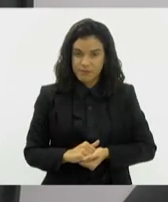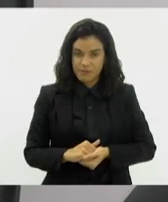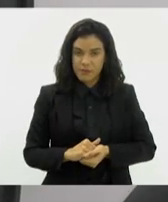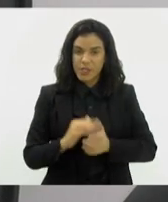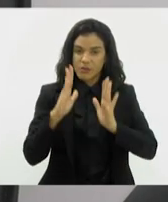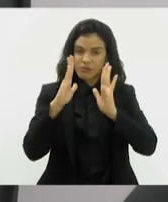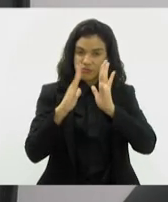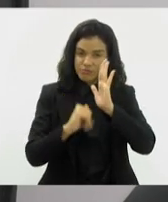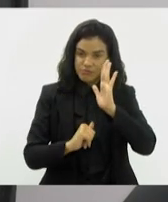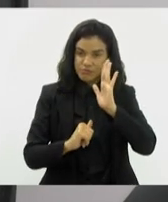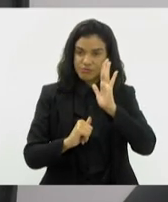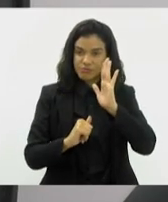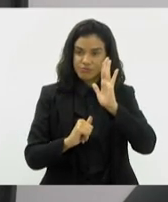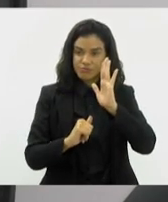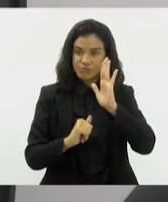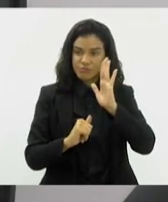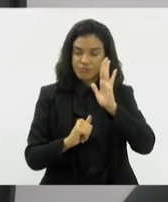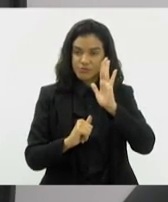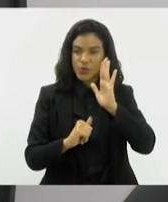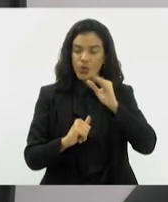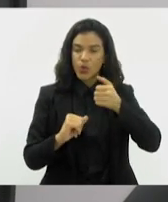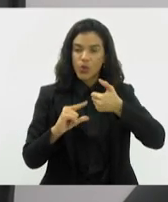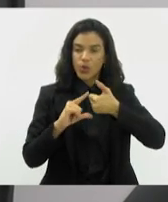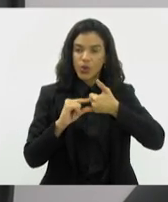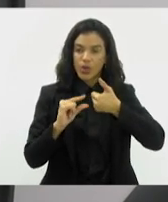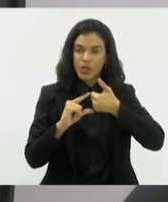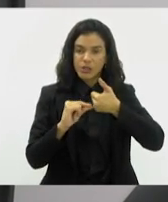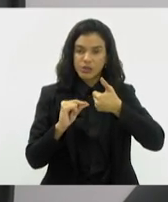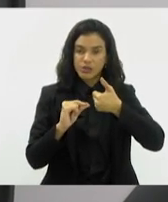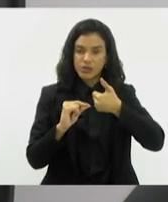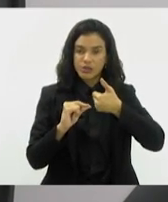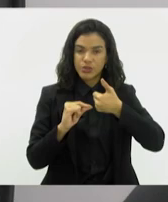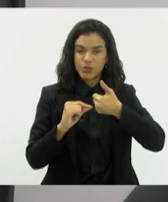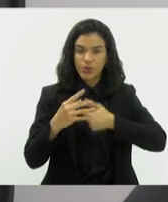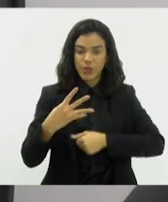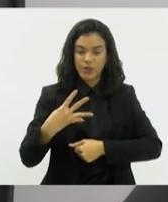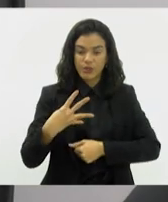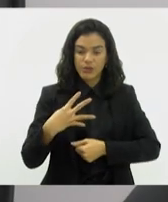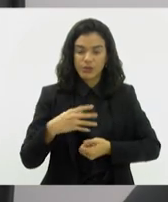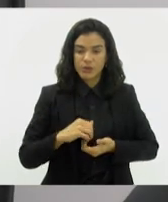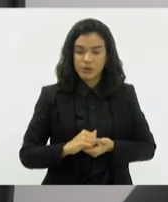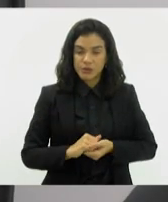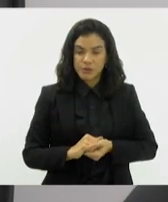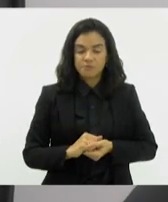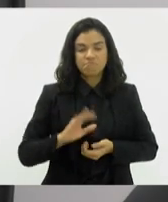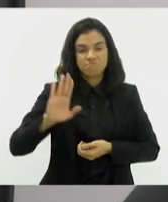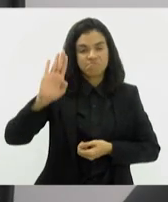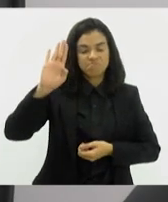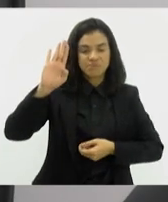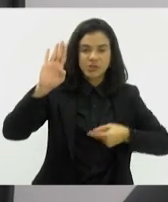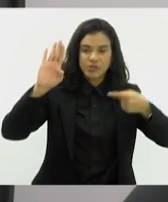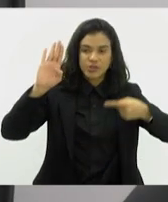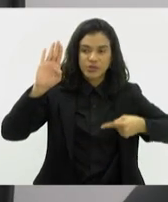suprimindo o artigo 4º. Para discutir, presidente.